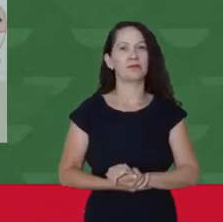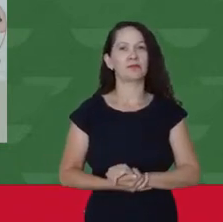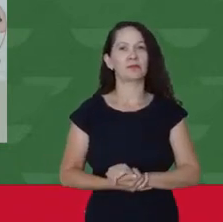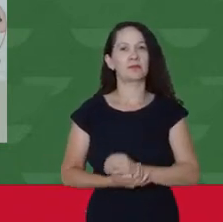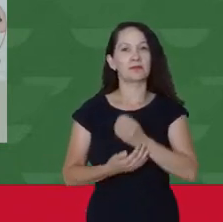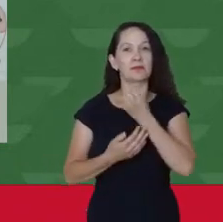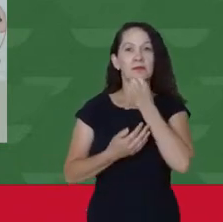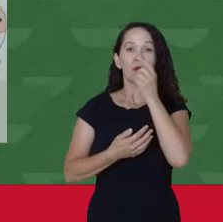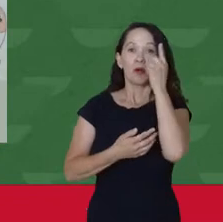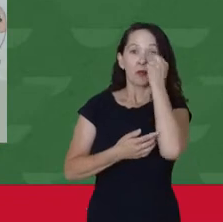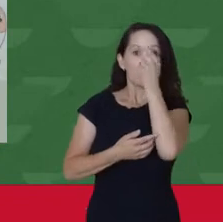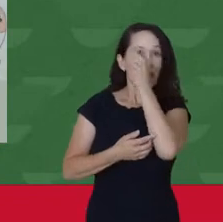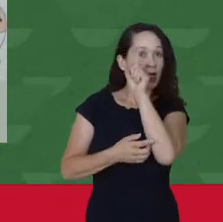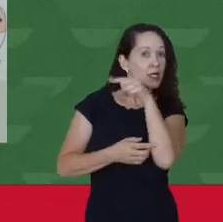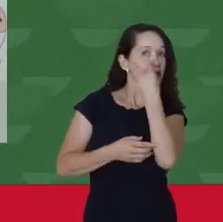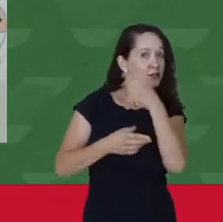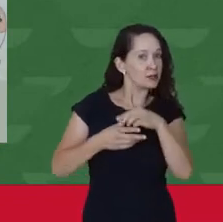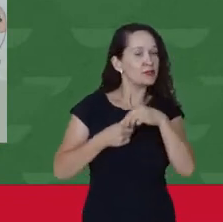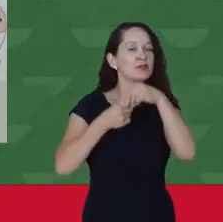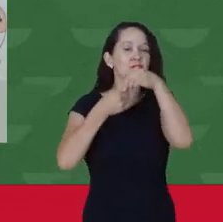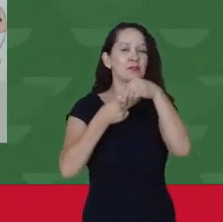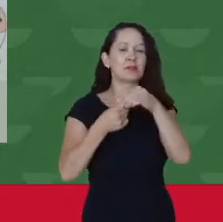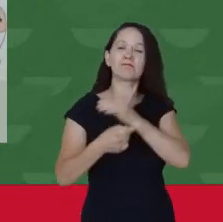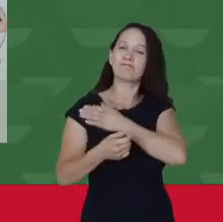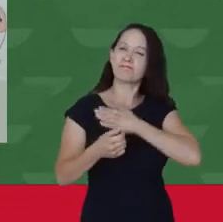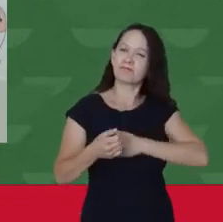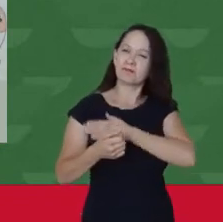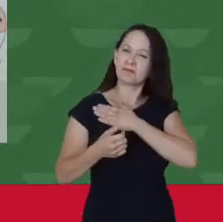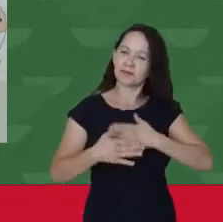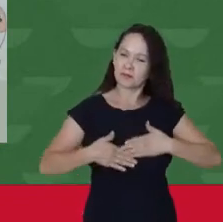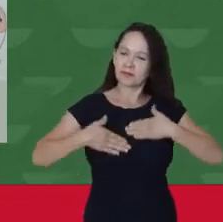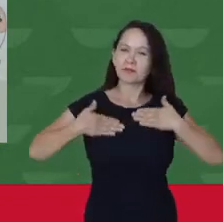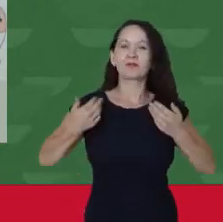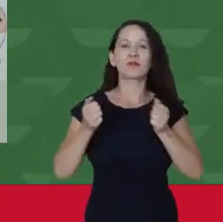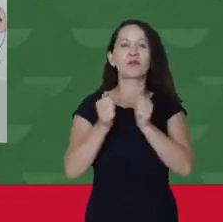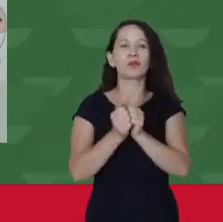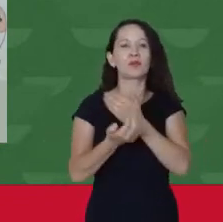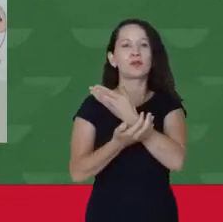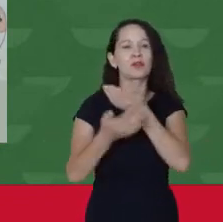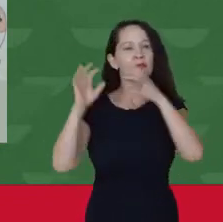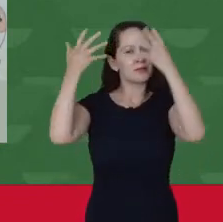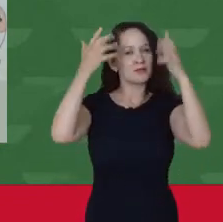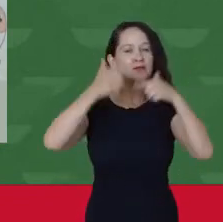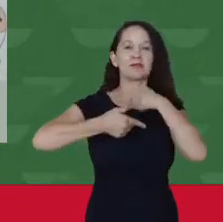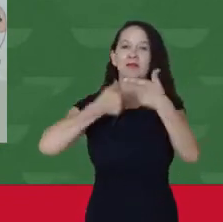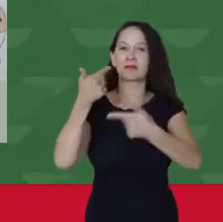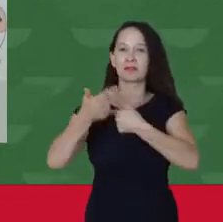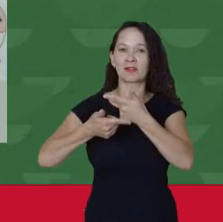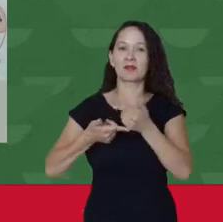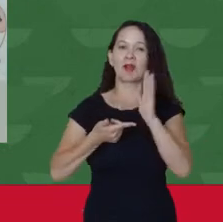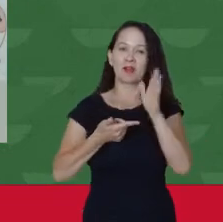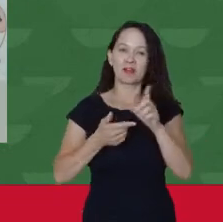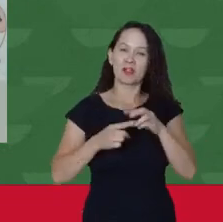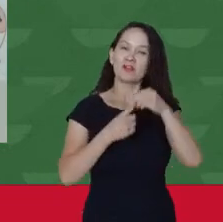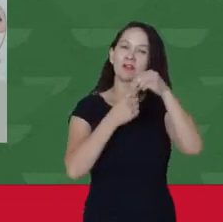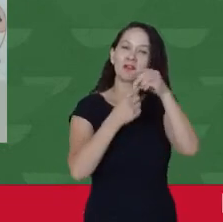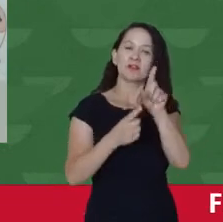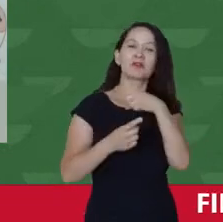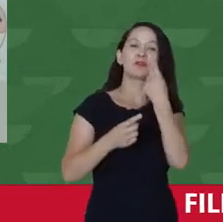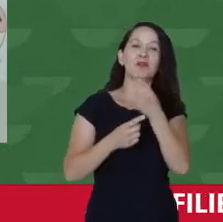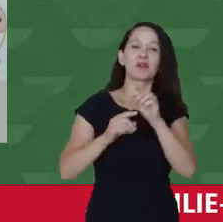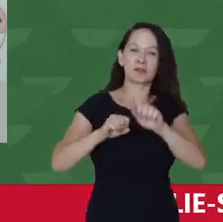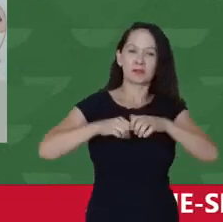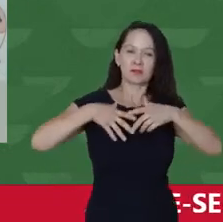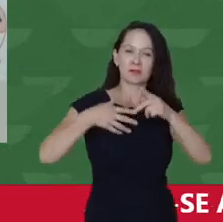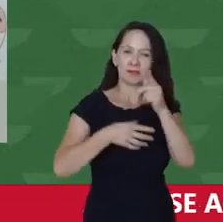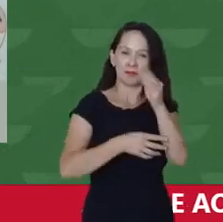Bem, Dom Gás, nosso líder, é um prazer, viu, estar com você, parabenizá-lo pelo trabalho que vem fazendo na liderança da nossa bancada,